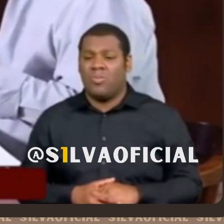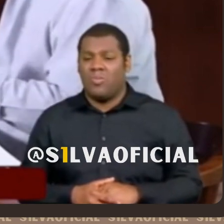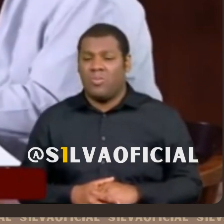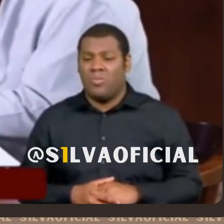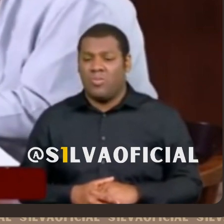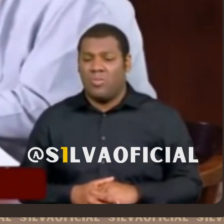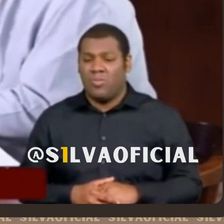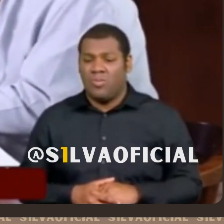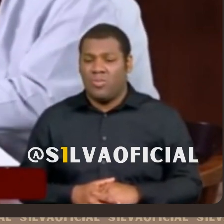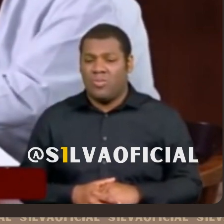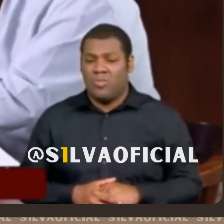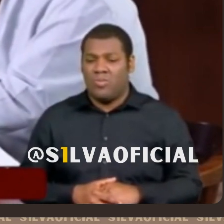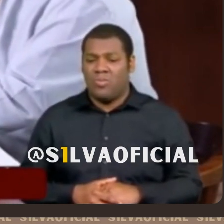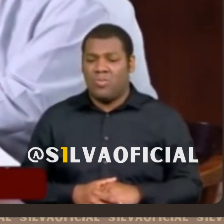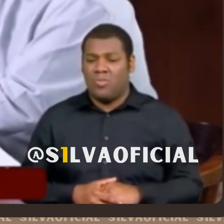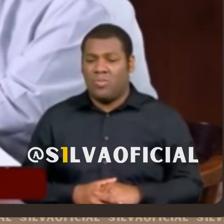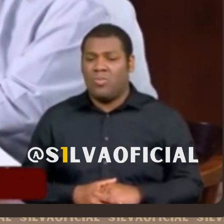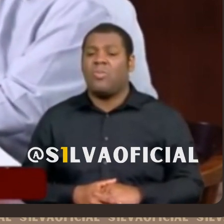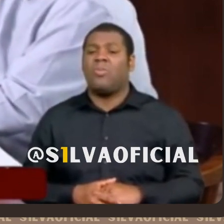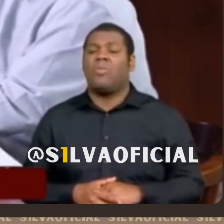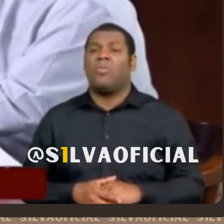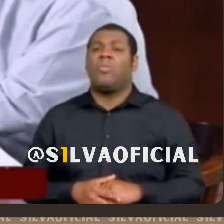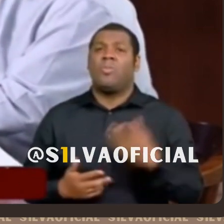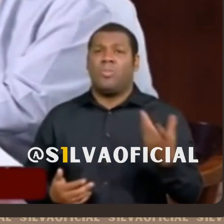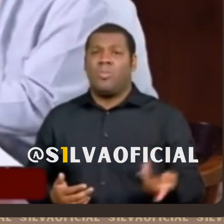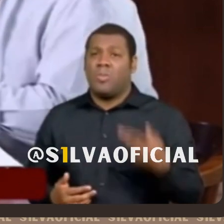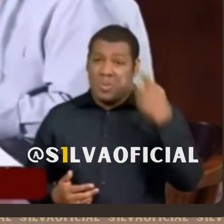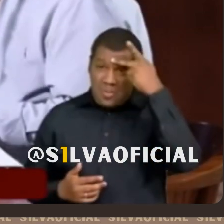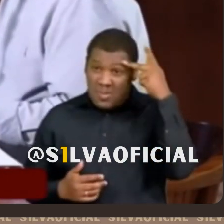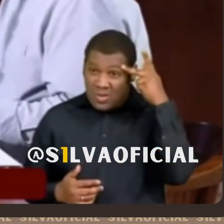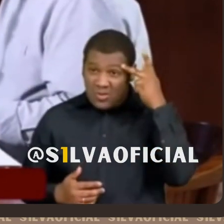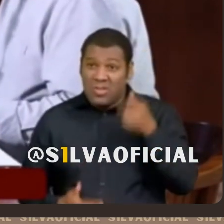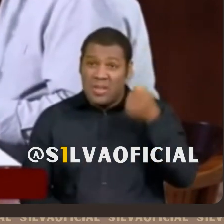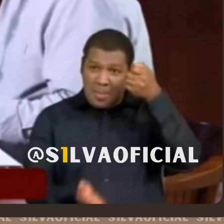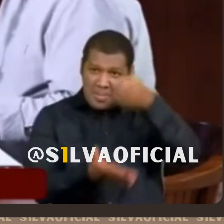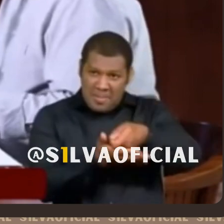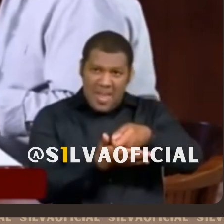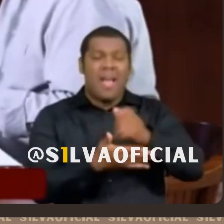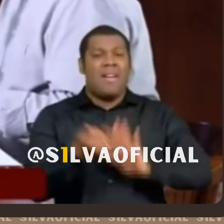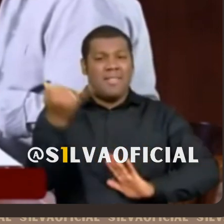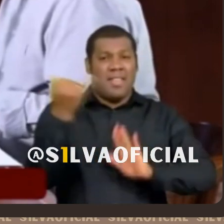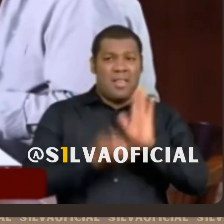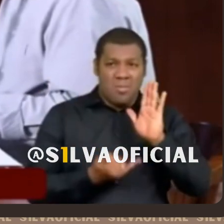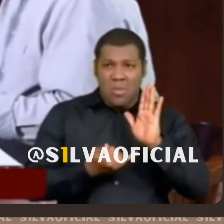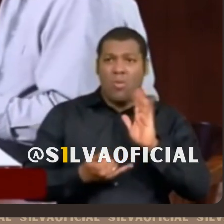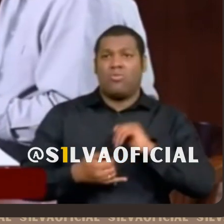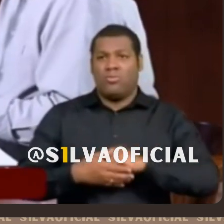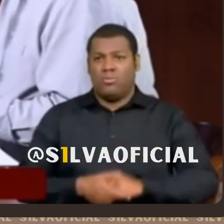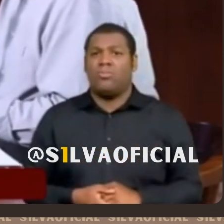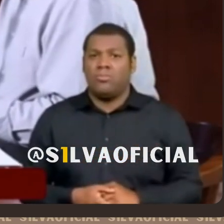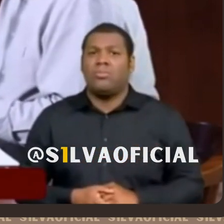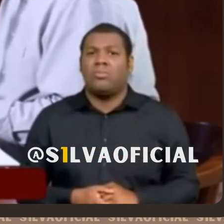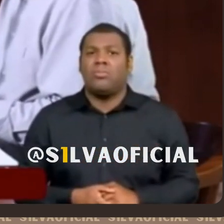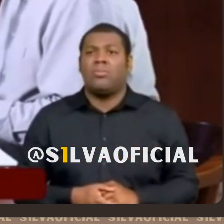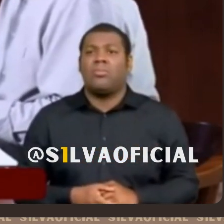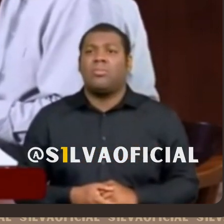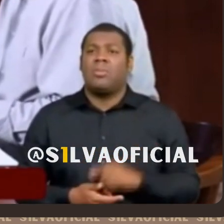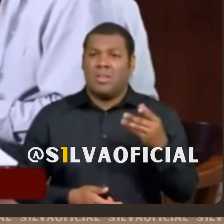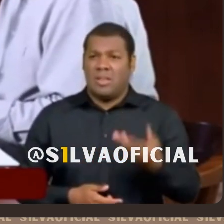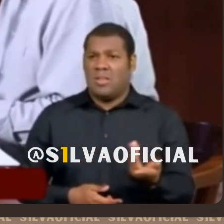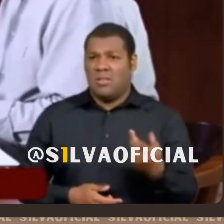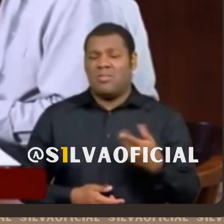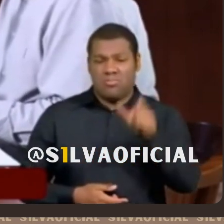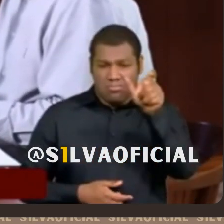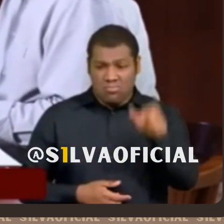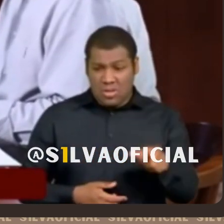pessoas que para pagar um imposto não vai fazer nem cosquinha no padrão de vida dela, quer dizer, que ela pague uma coisa que é justa.